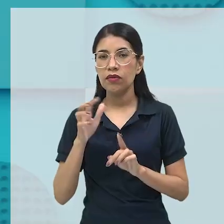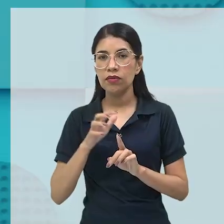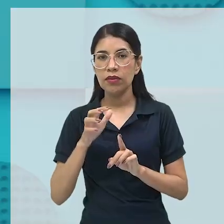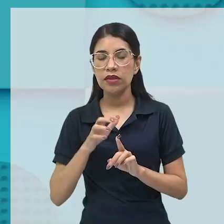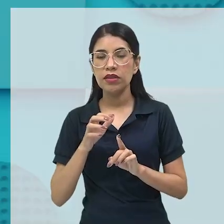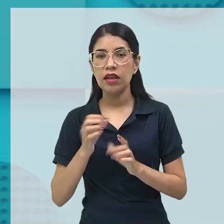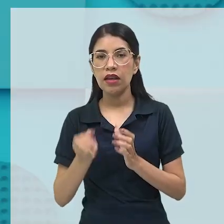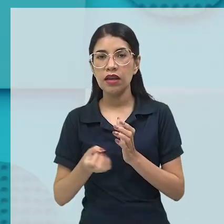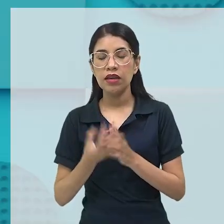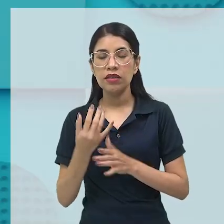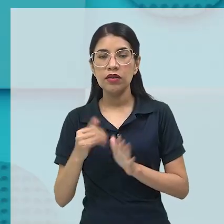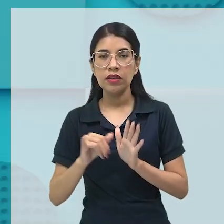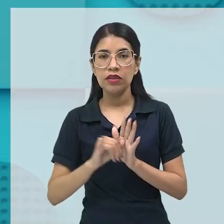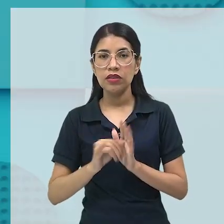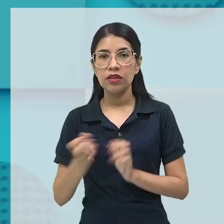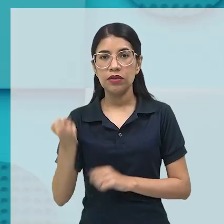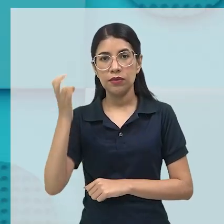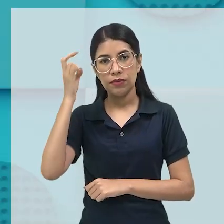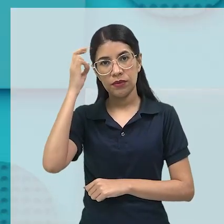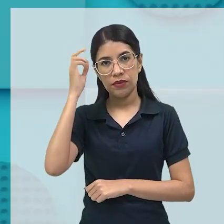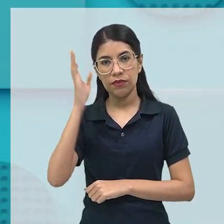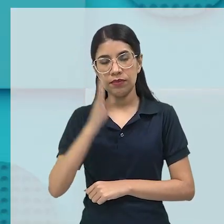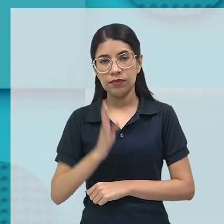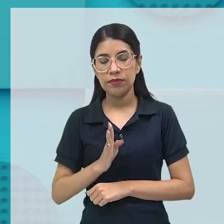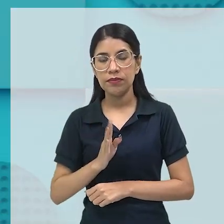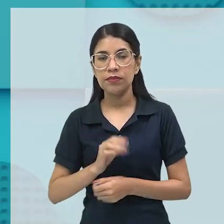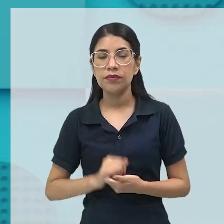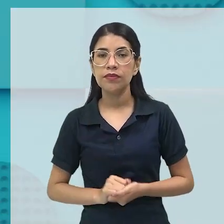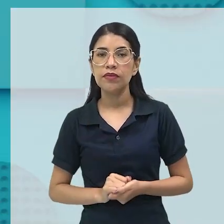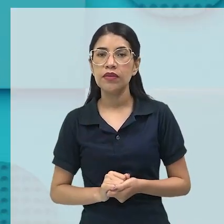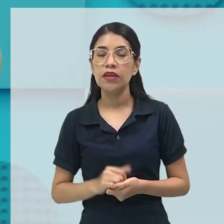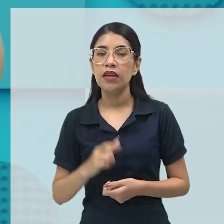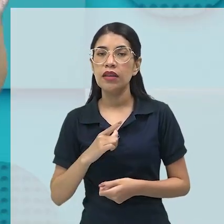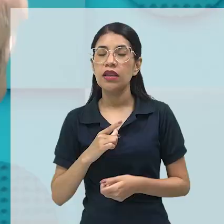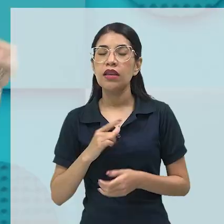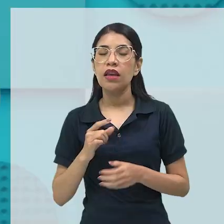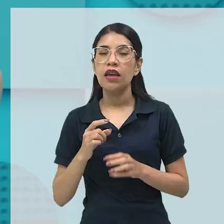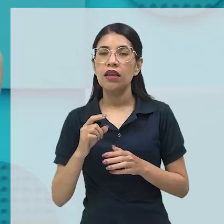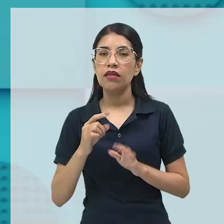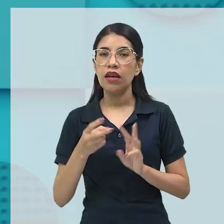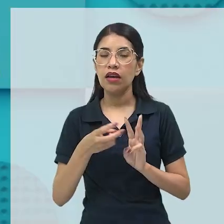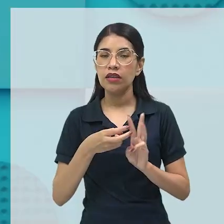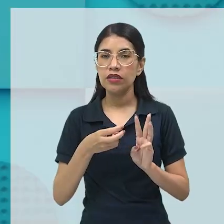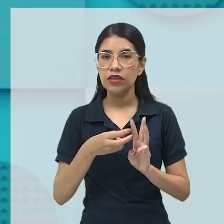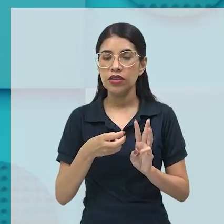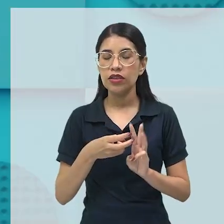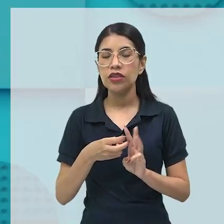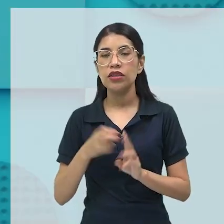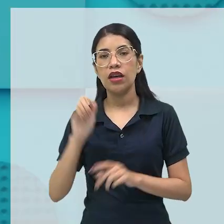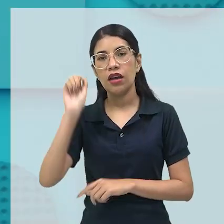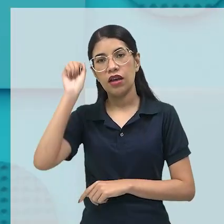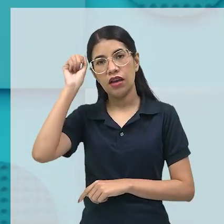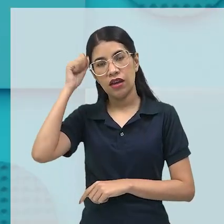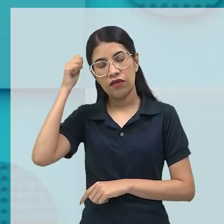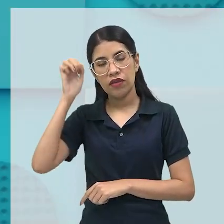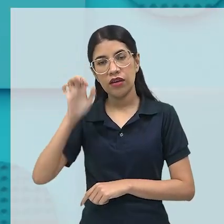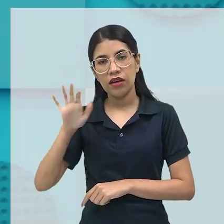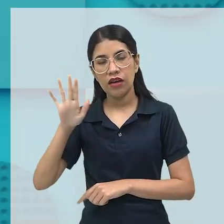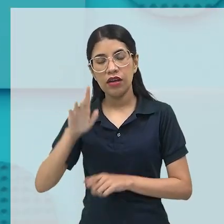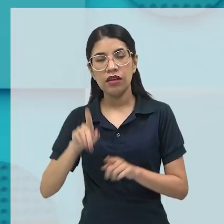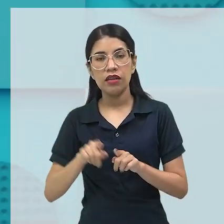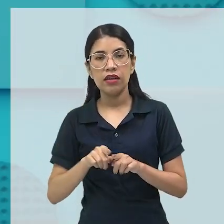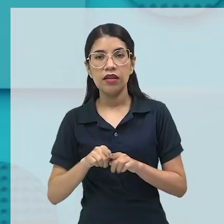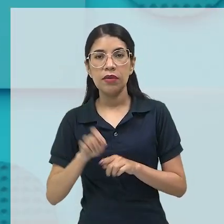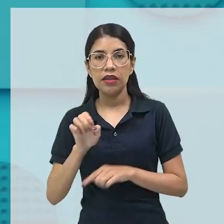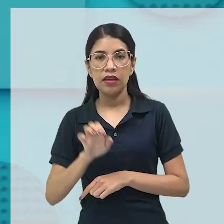na formação da nossa identidade cultural. Né? Nós temos elementos da cultura indígena, da cultura africana, da cultura